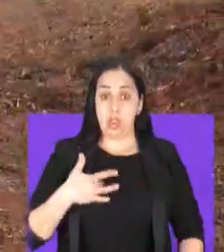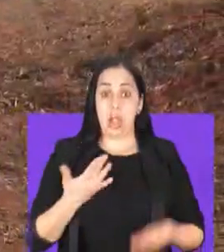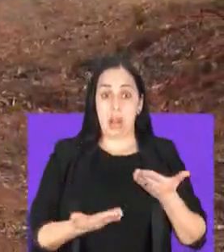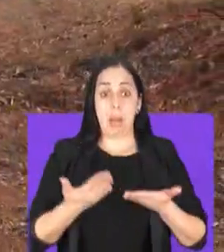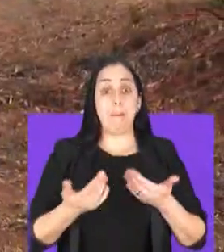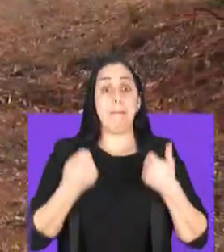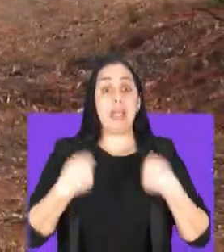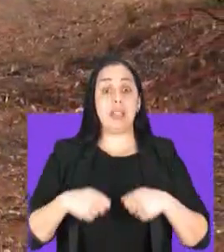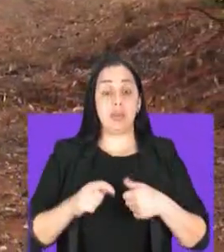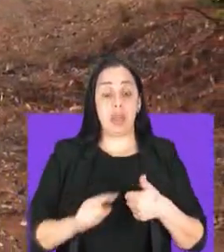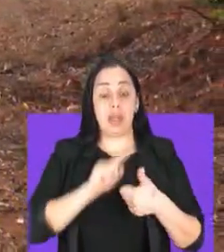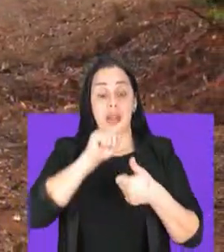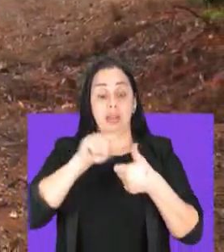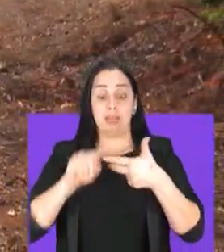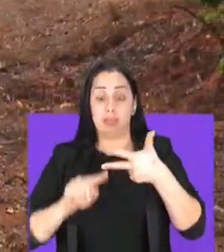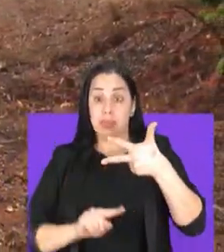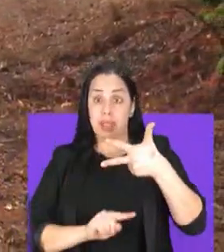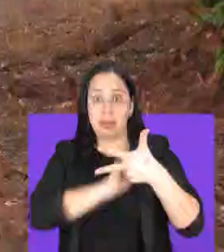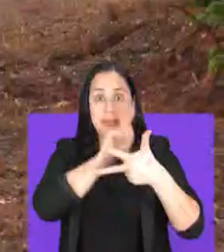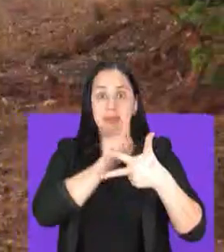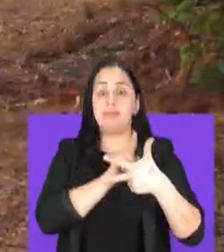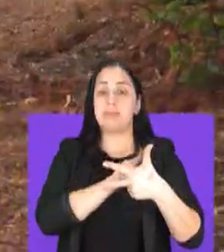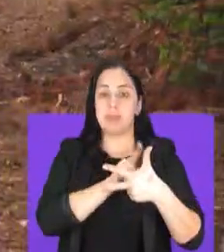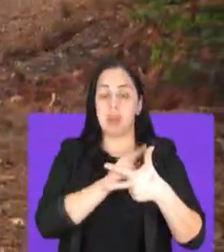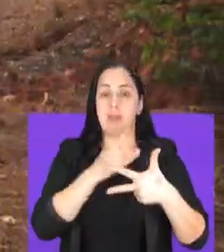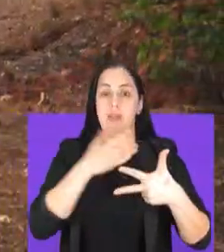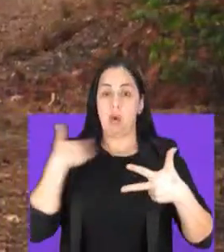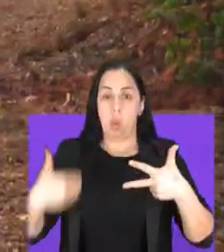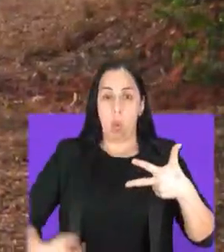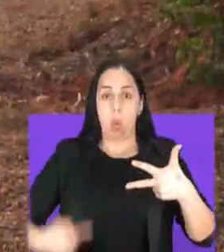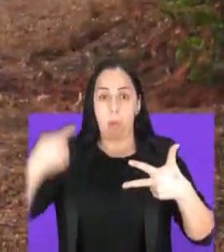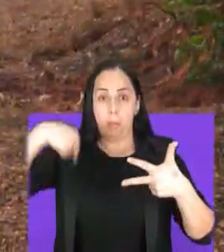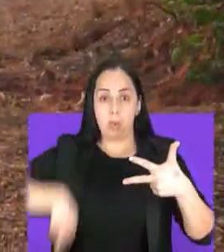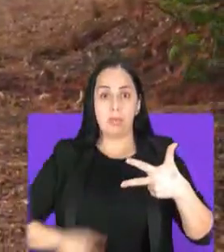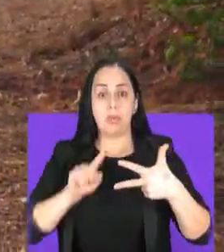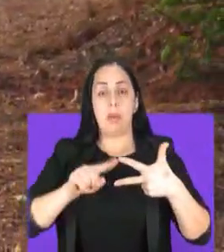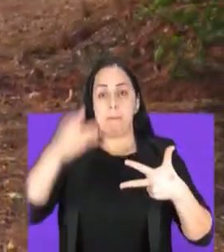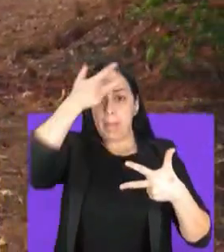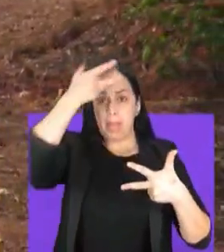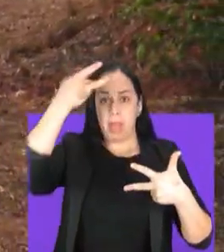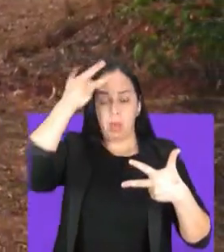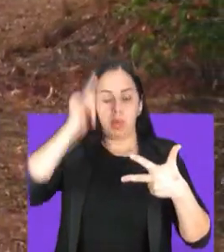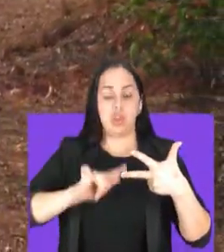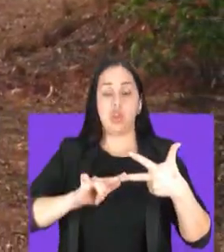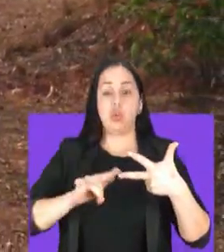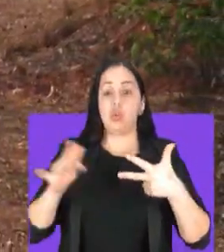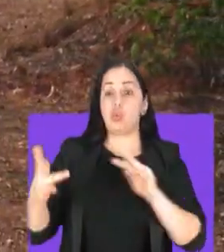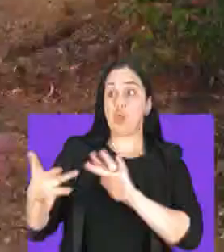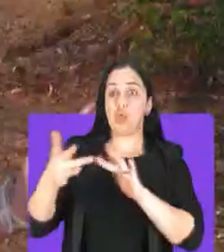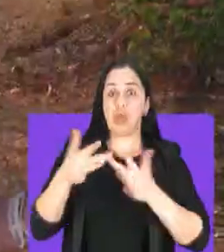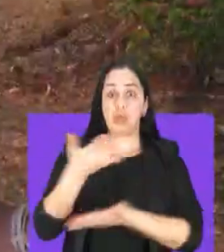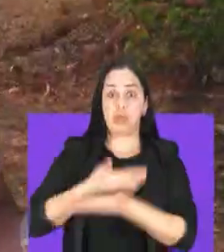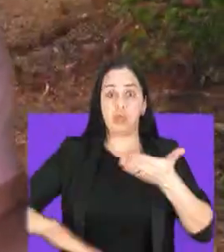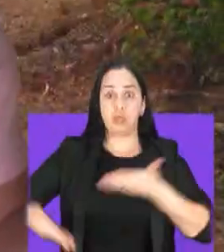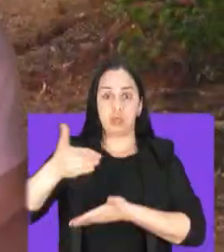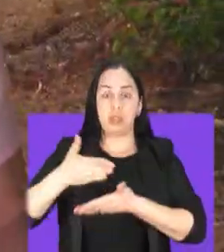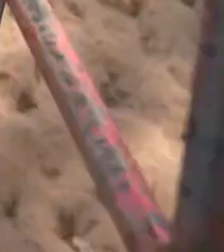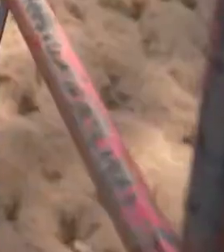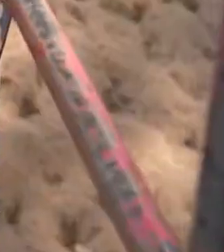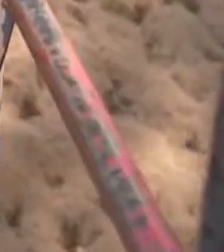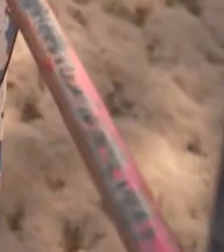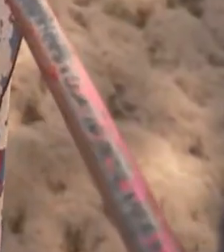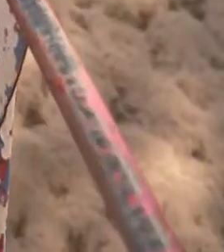uma saúde equilibrada precisa de no mínimo três pilares o físico o mental e o